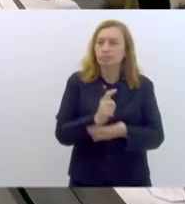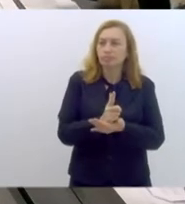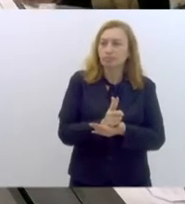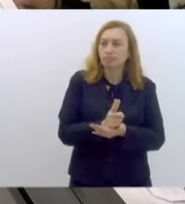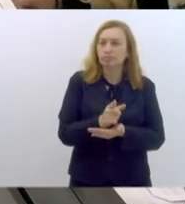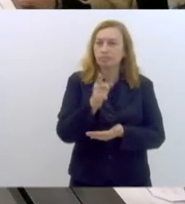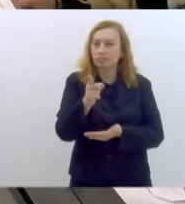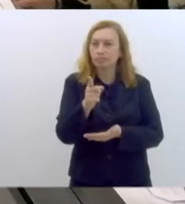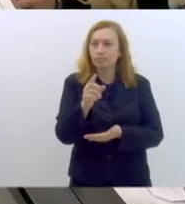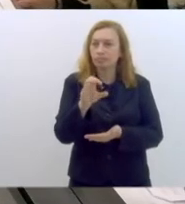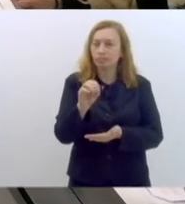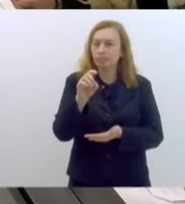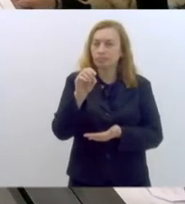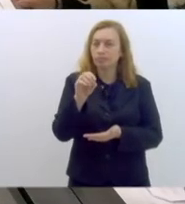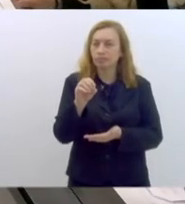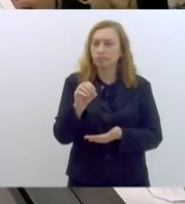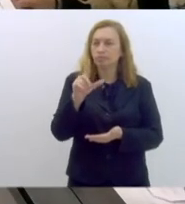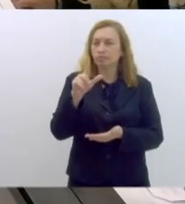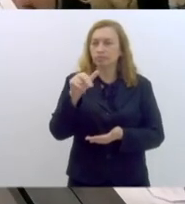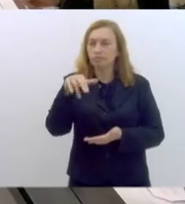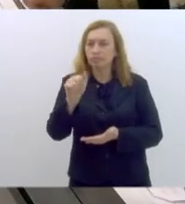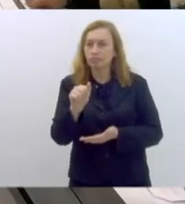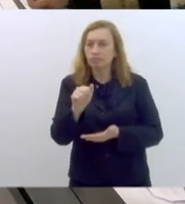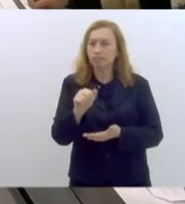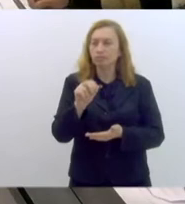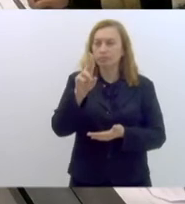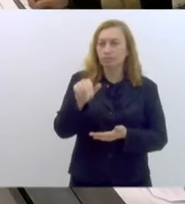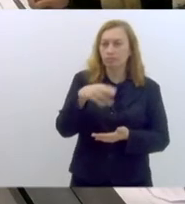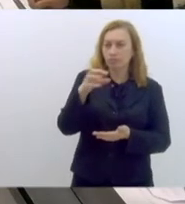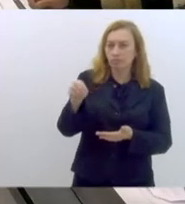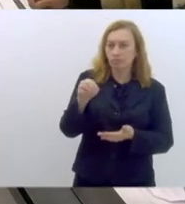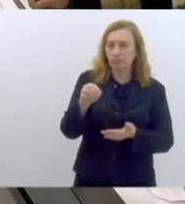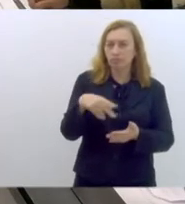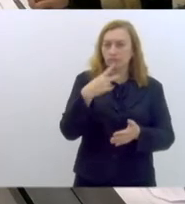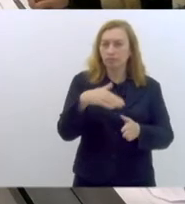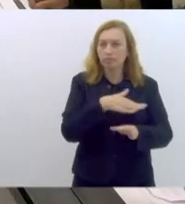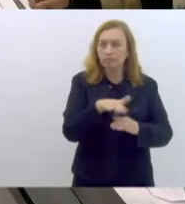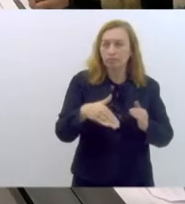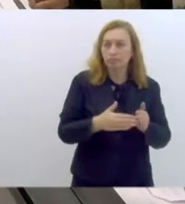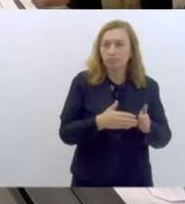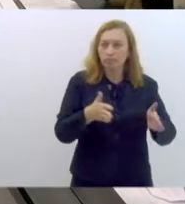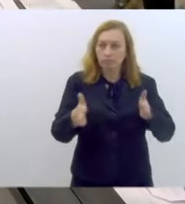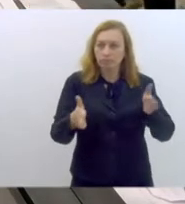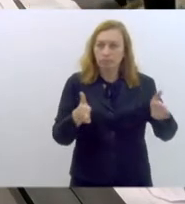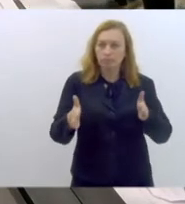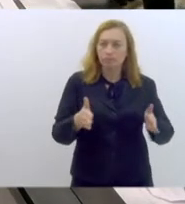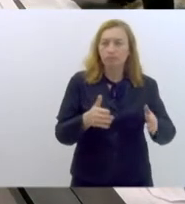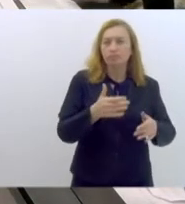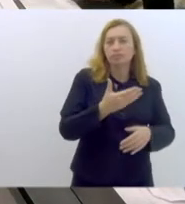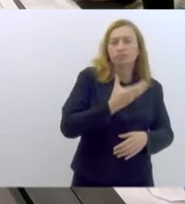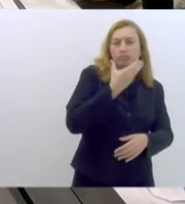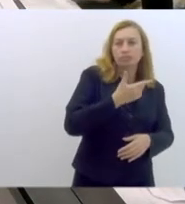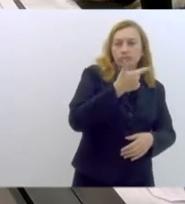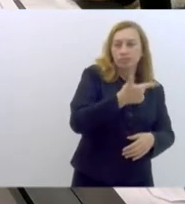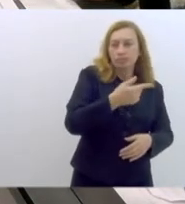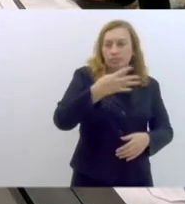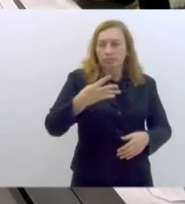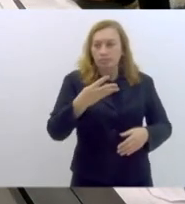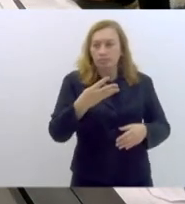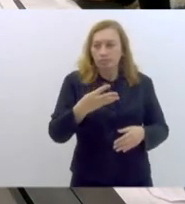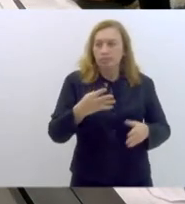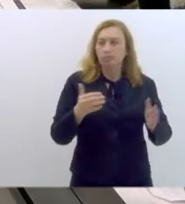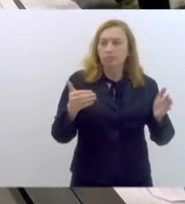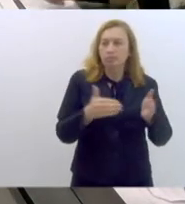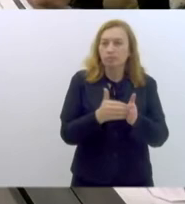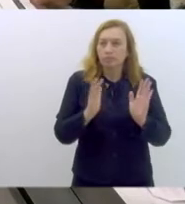essa coluna aqui, a União considerou todo esse período de dezembro de 2004 até o atual como